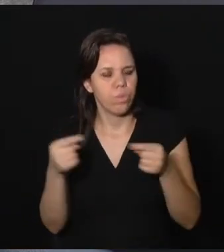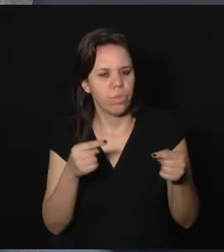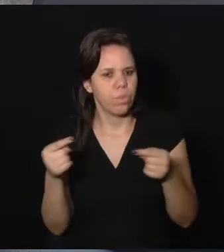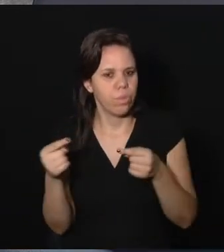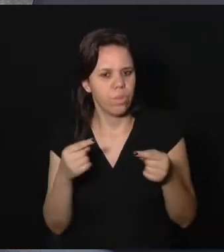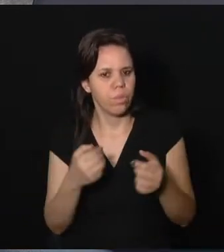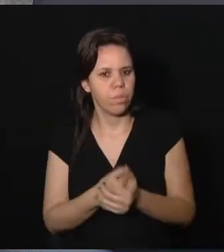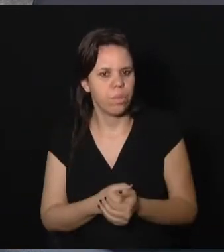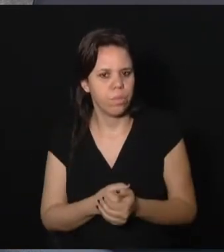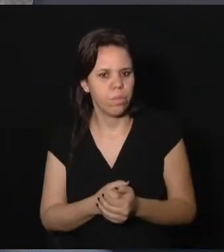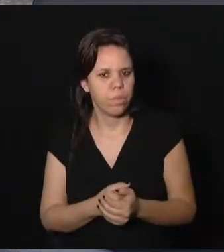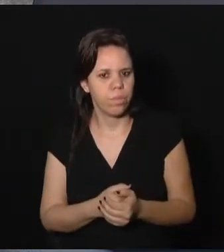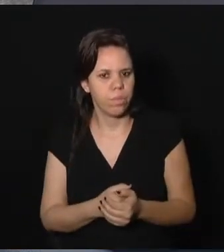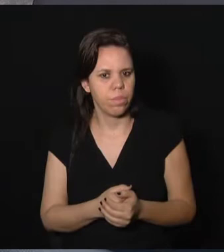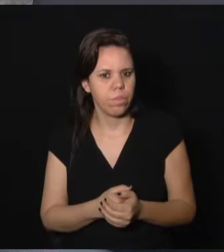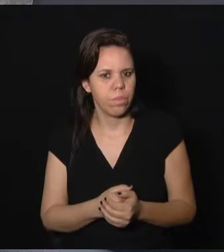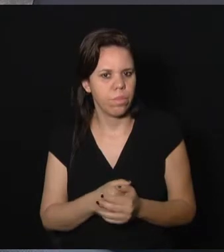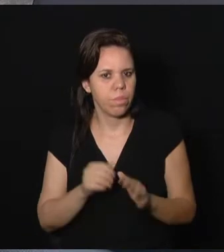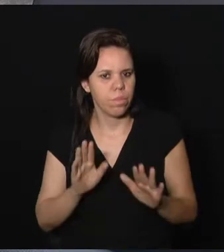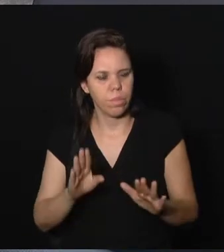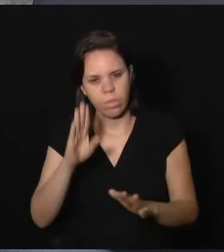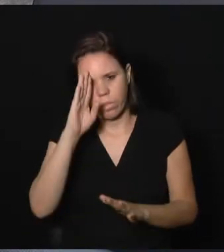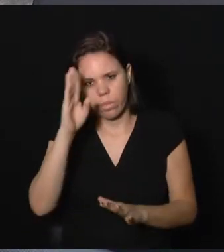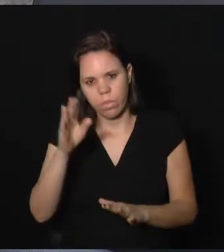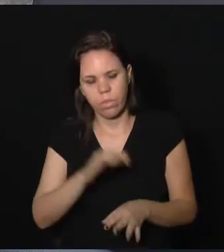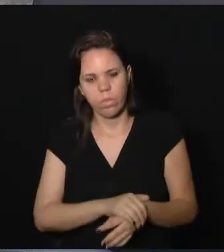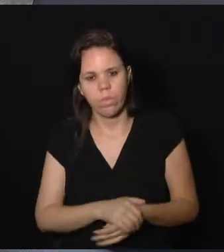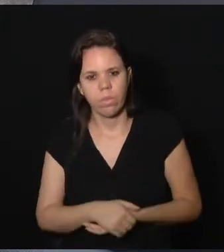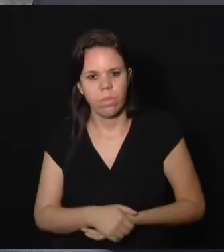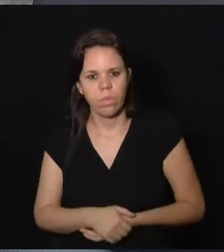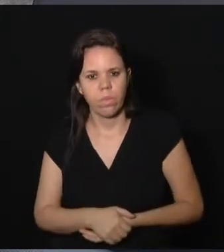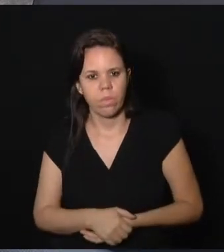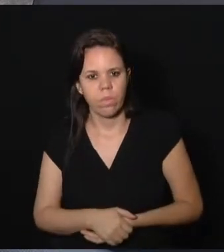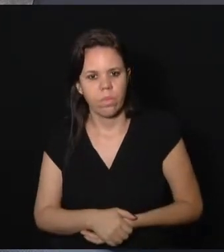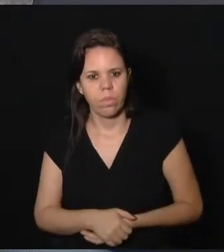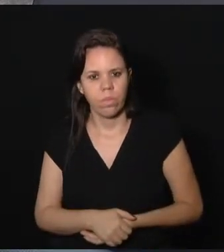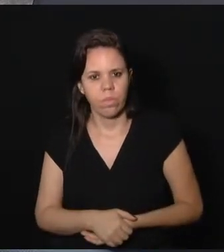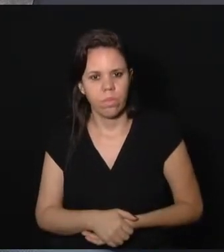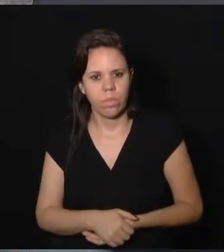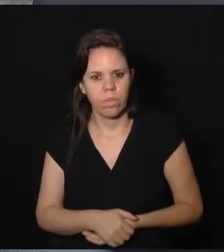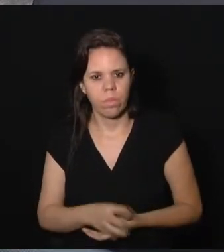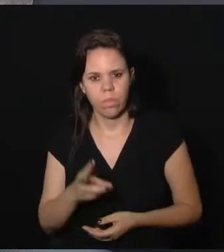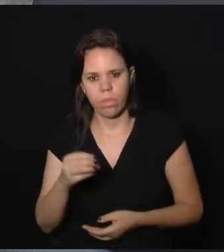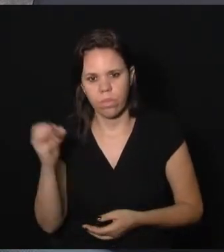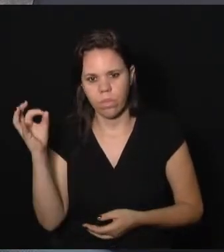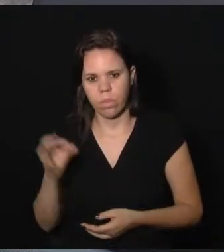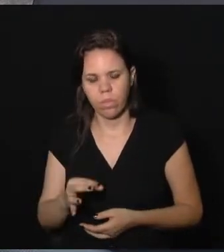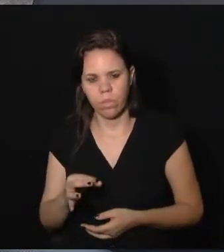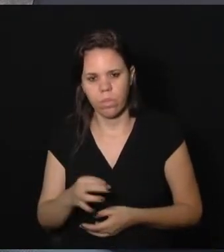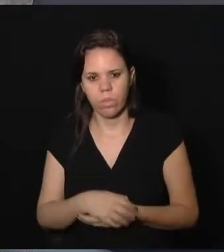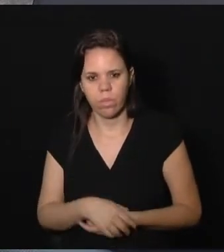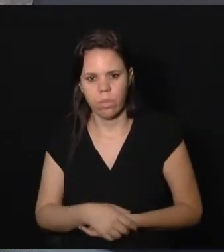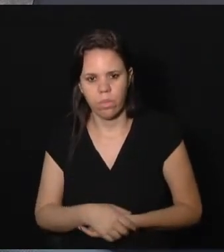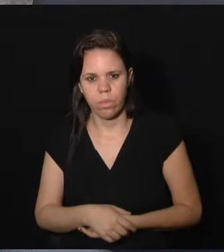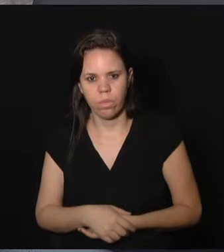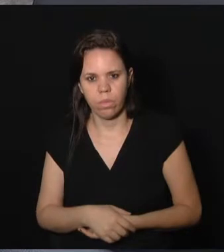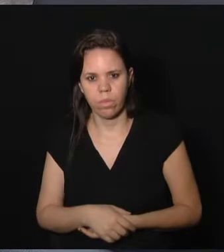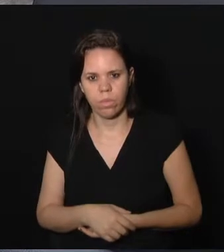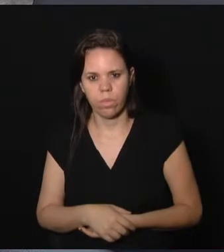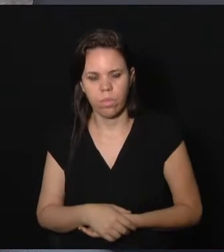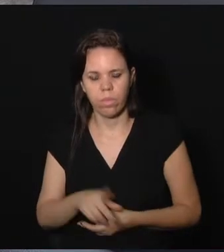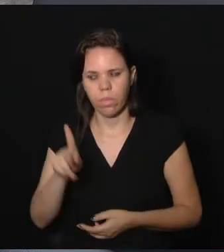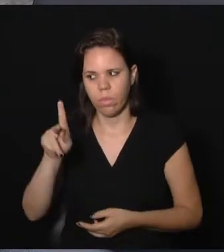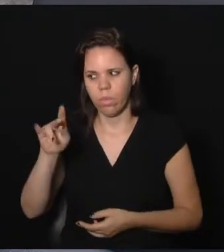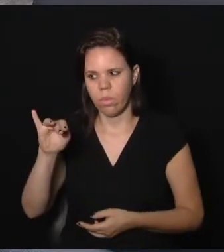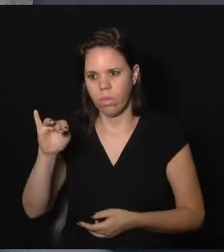competitividade bom, mas, fundamentalmente, né, esses 30% do PIB